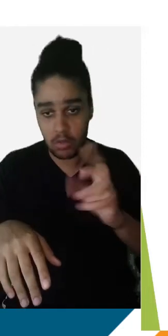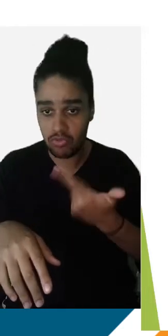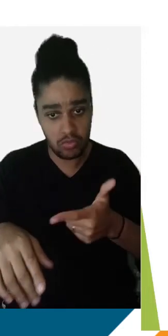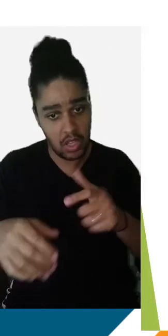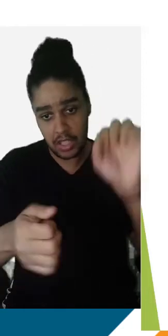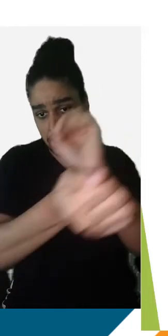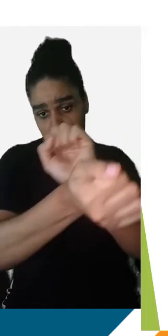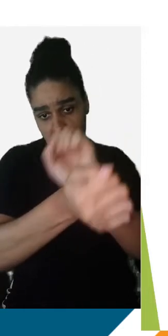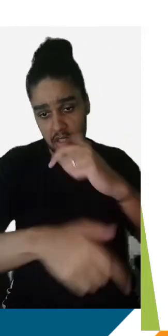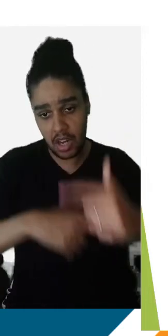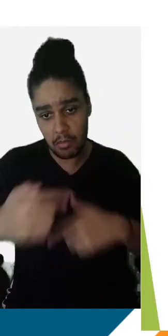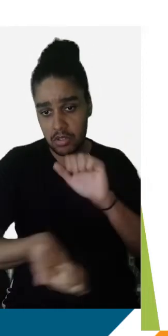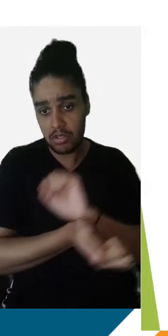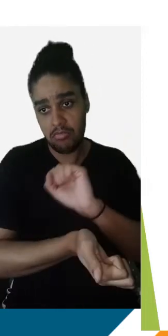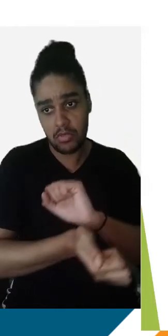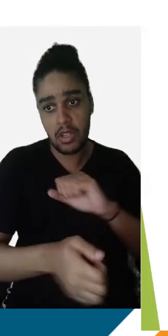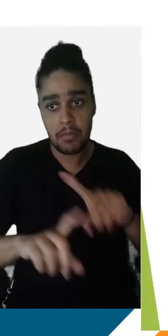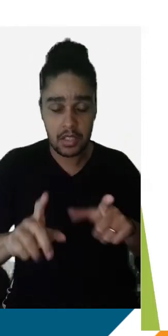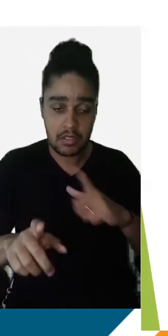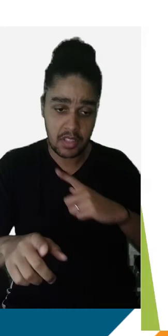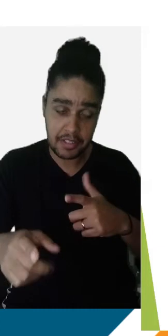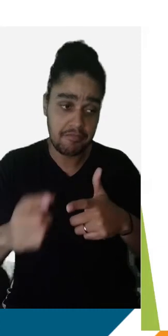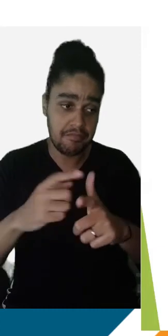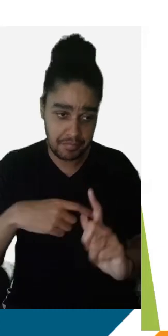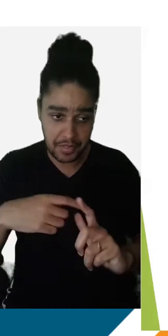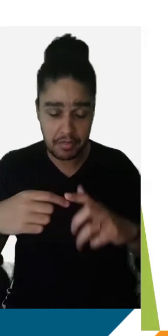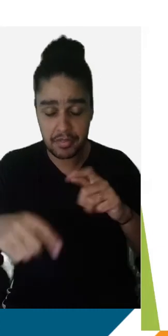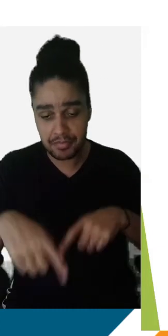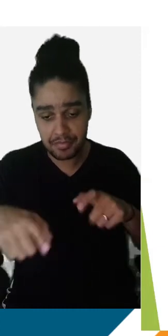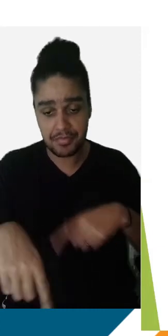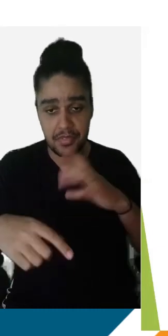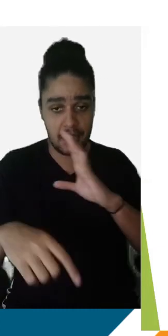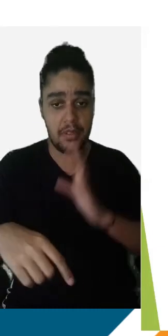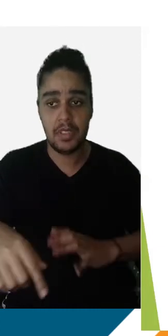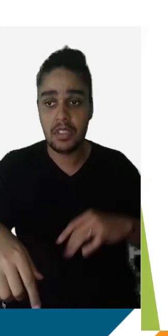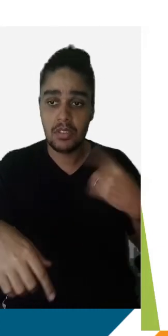escravo, tá? Por mais que a gente saiba que exista, né, escravidão por dívida na agricultura brasileira, né,